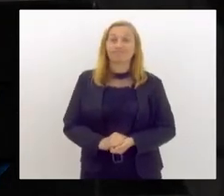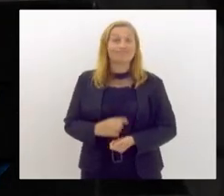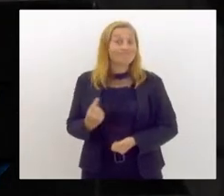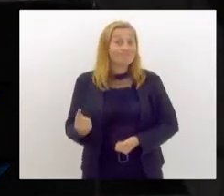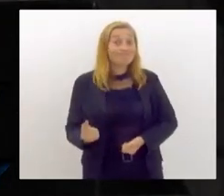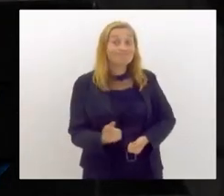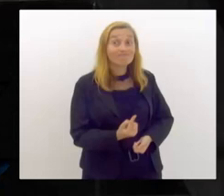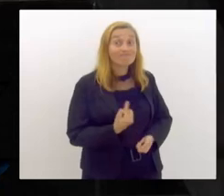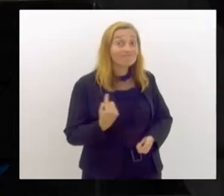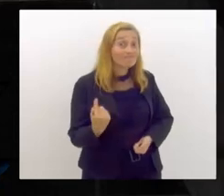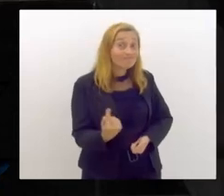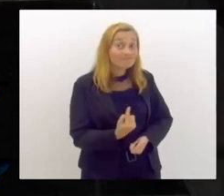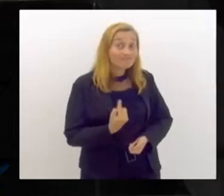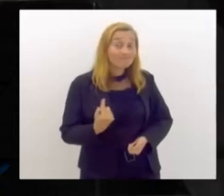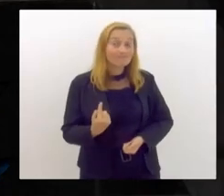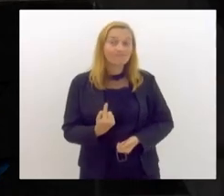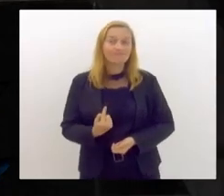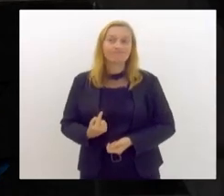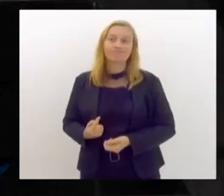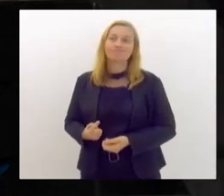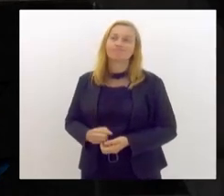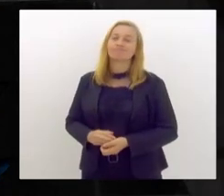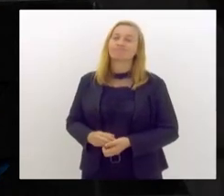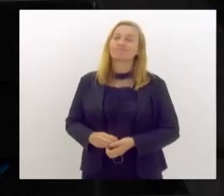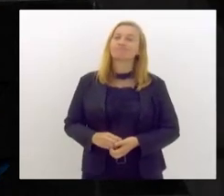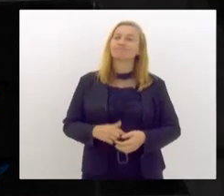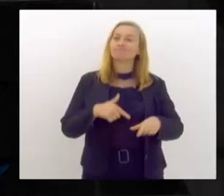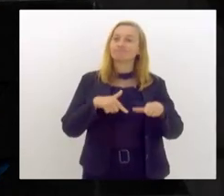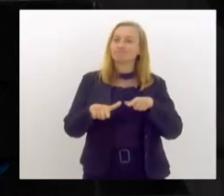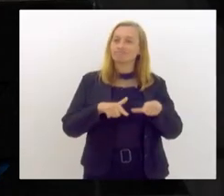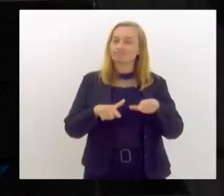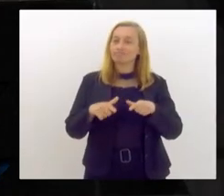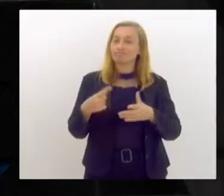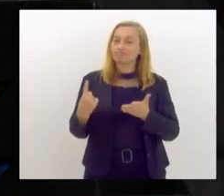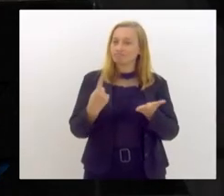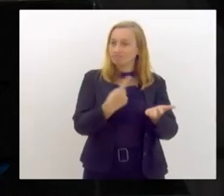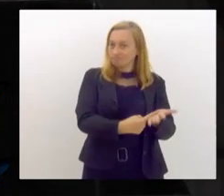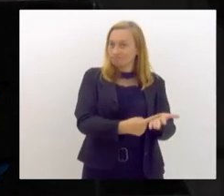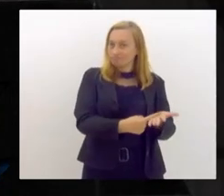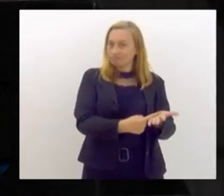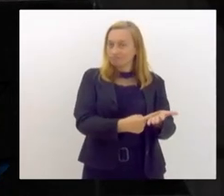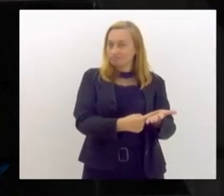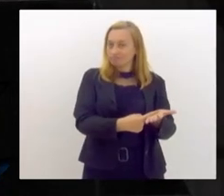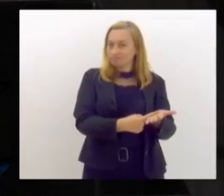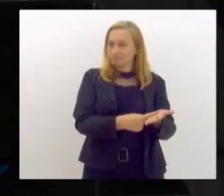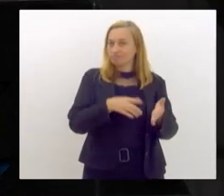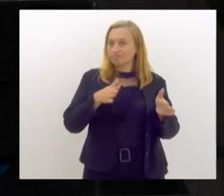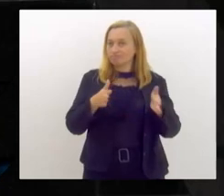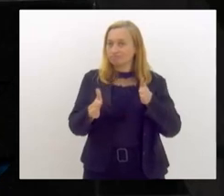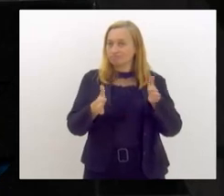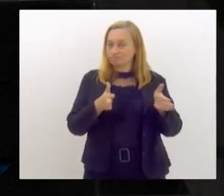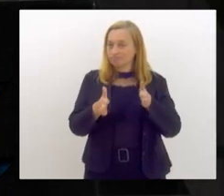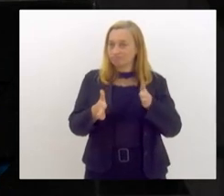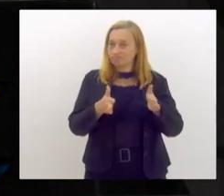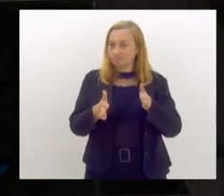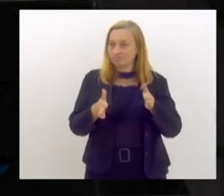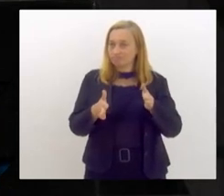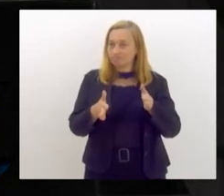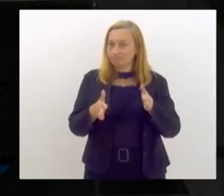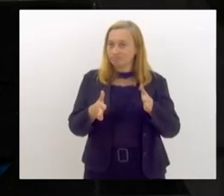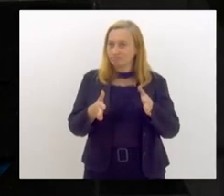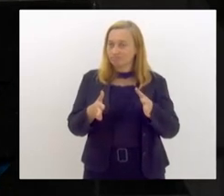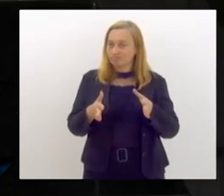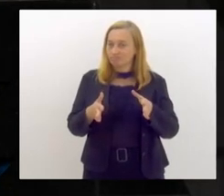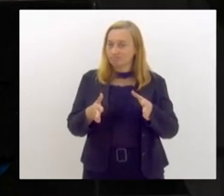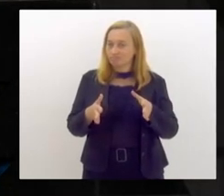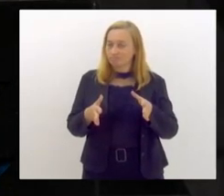Nós, na nossa mandata, teve como compromisso, no período da construção